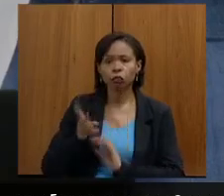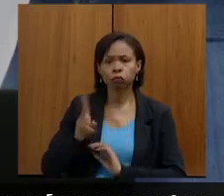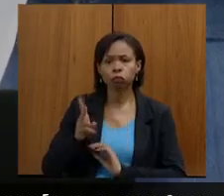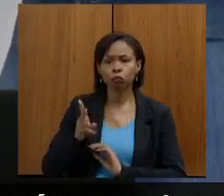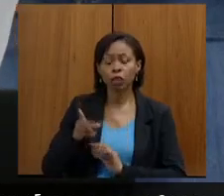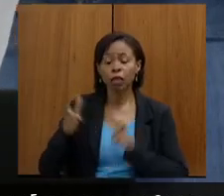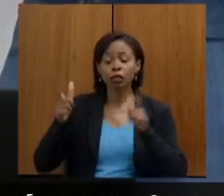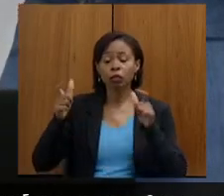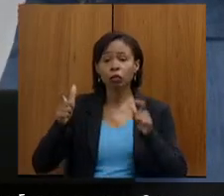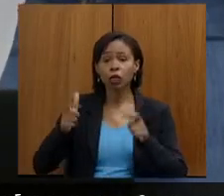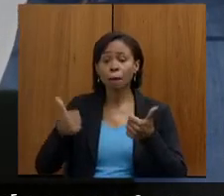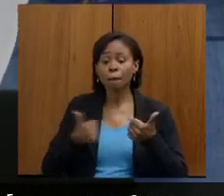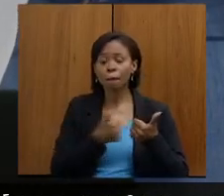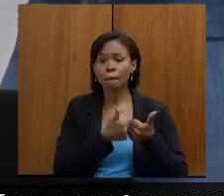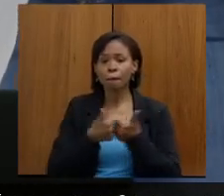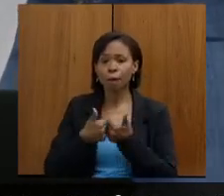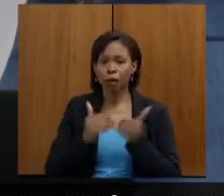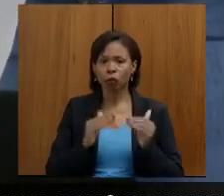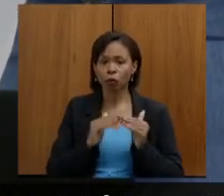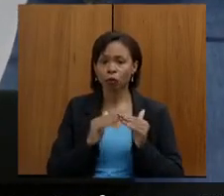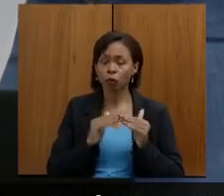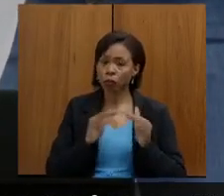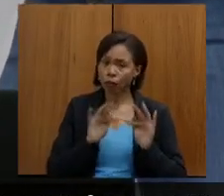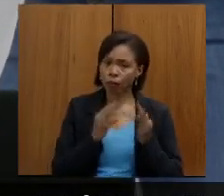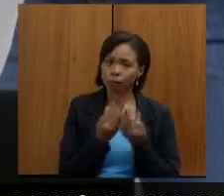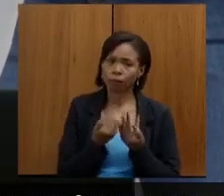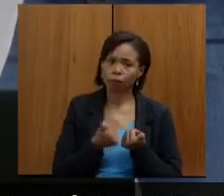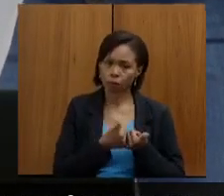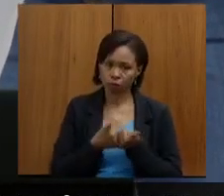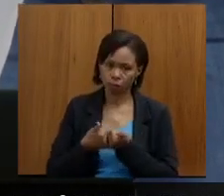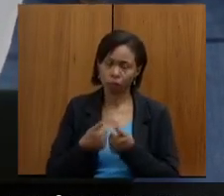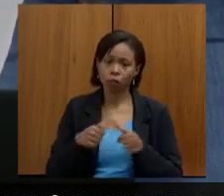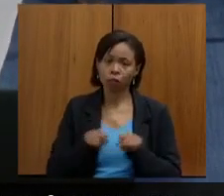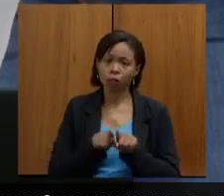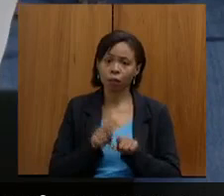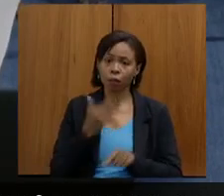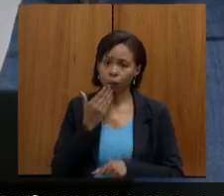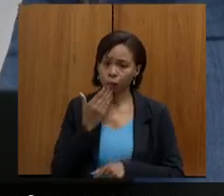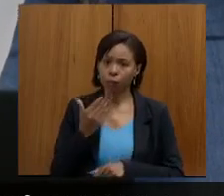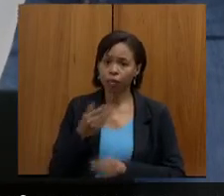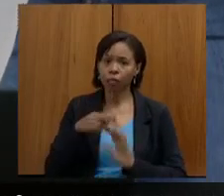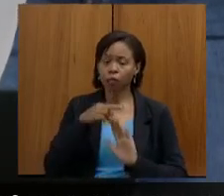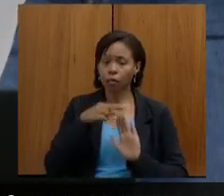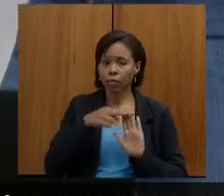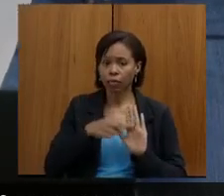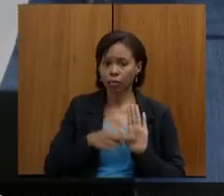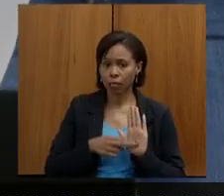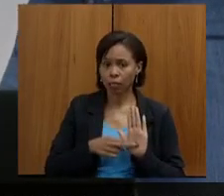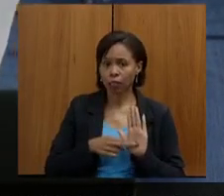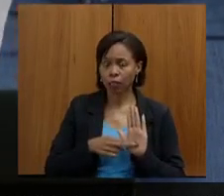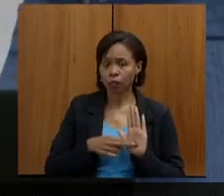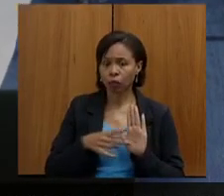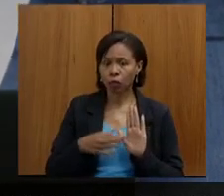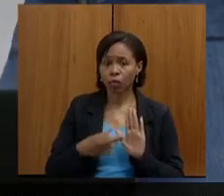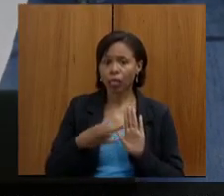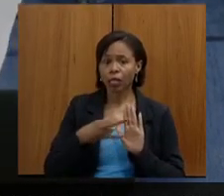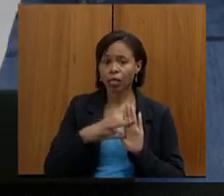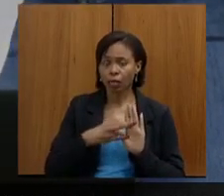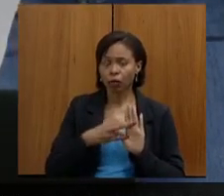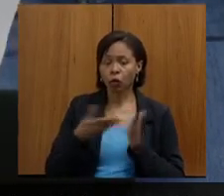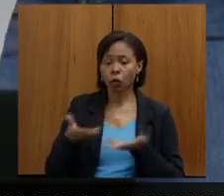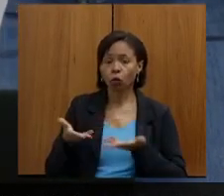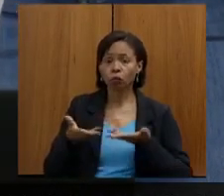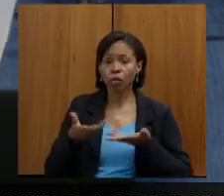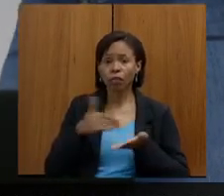mais próximo possível e ao meio social e familiar requer ainda seja nos termos do Regimento Interno